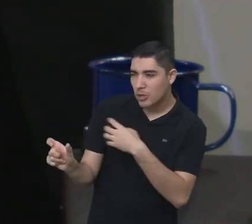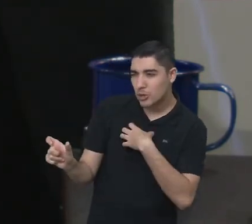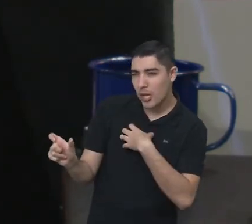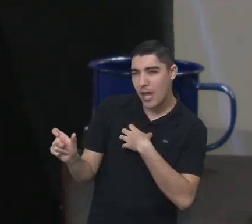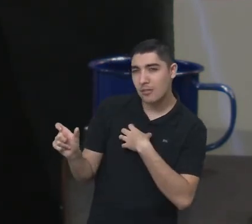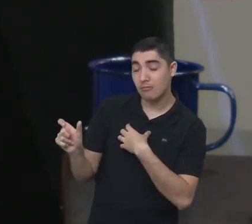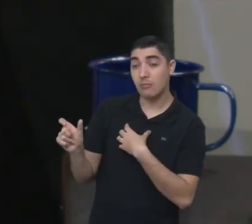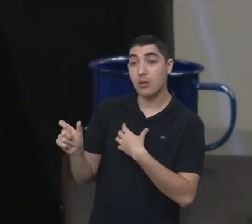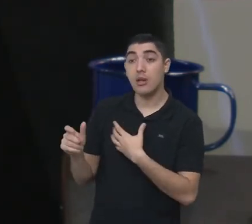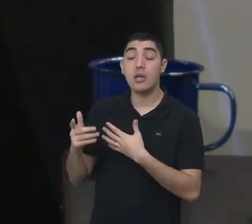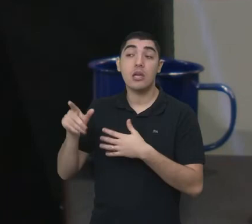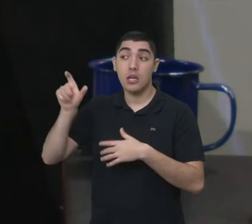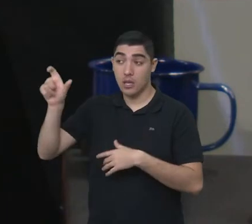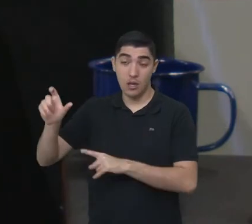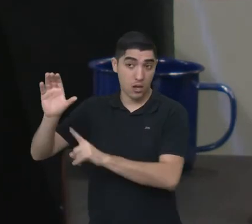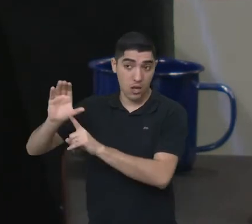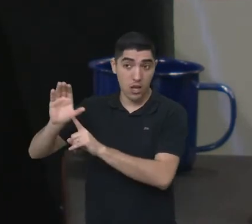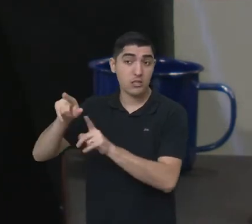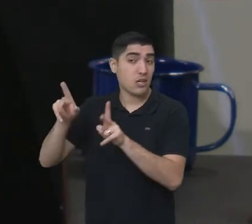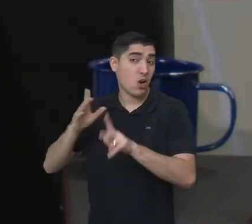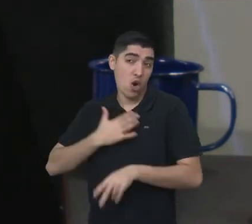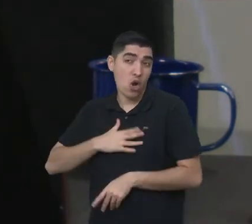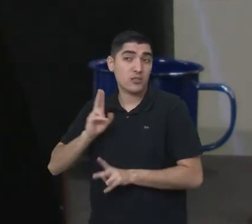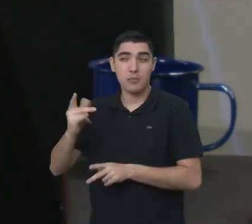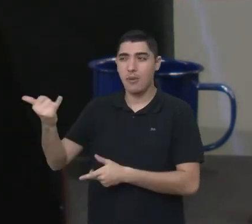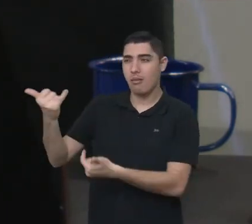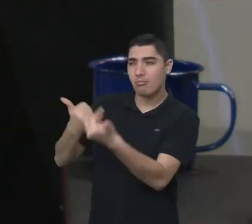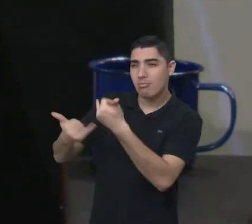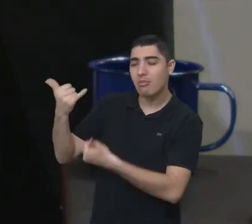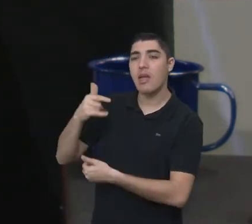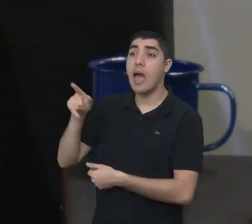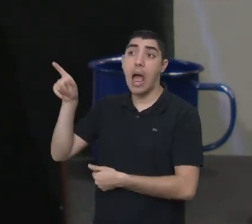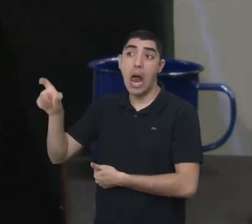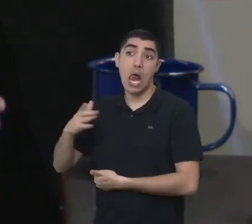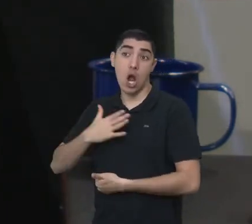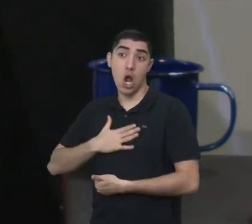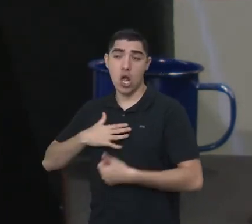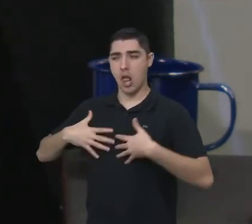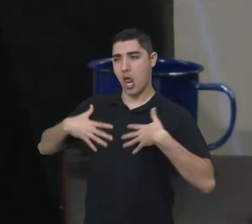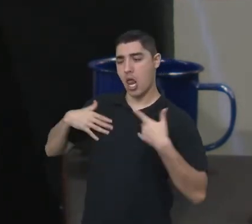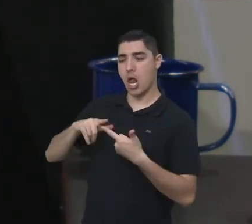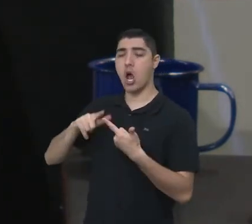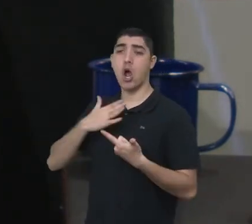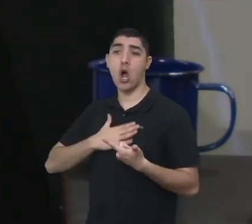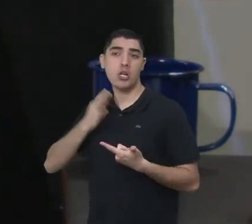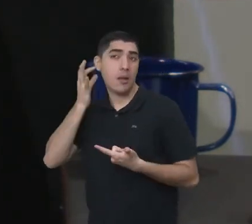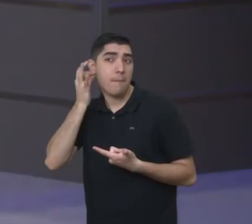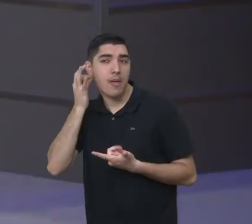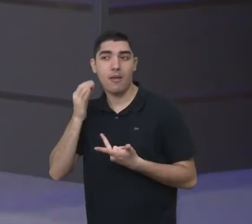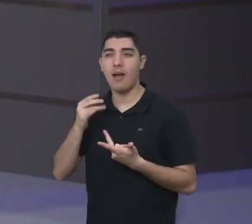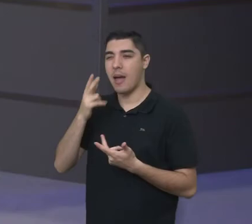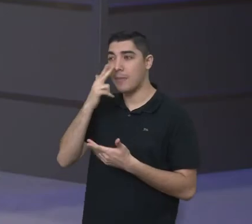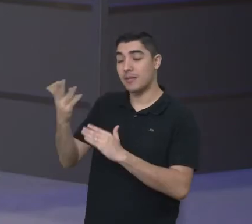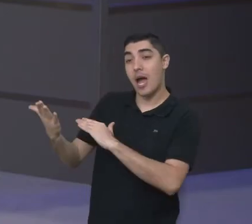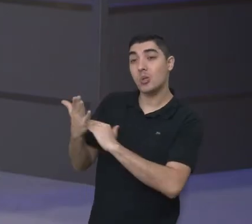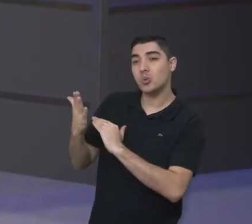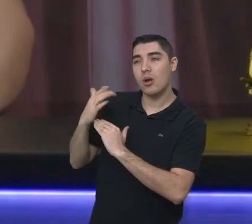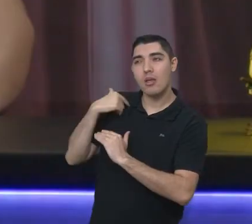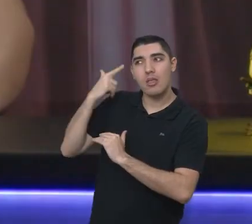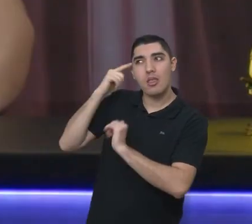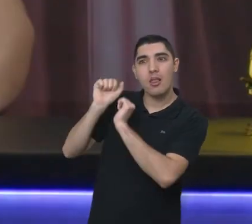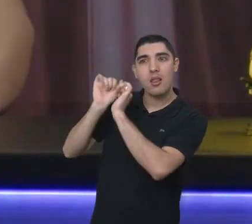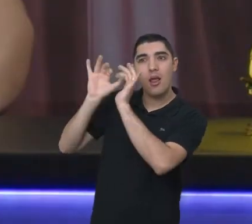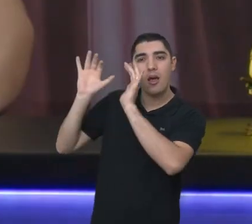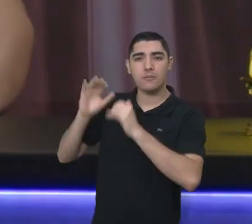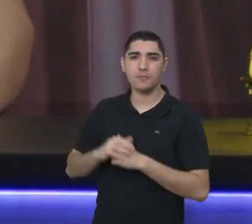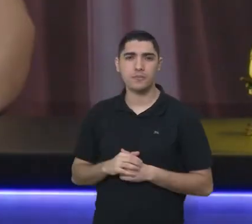E o cliente gosta de contar, essa pessoa é extrovertida, ela gosta de usar brincos, aqui, então isso me ajuda muito. Caraca, você faz isso com muita